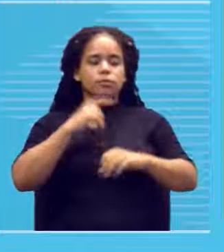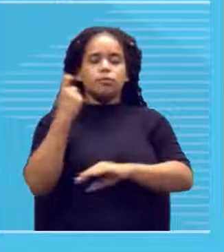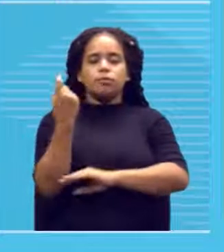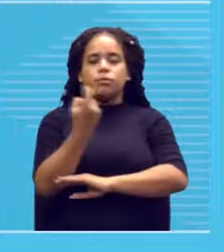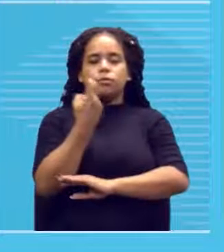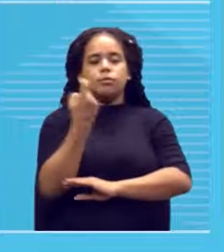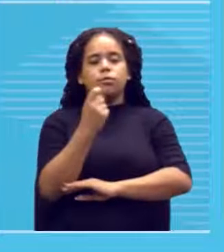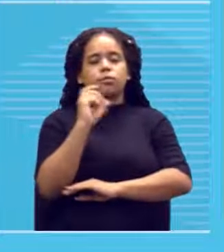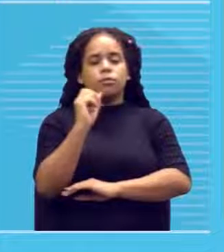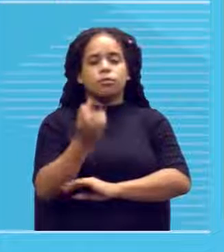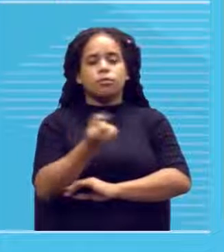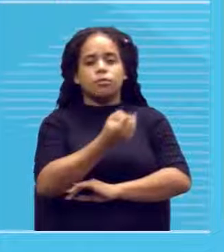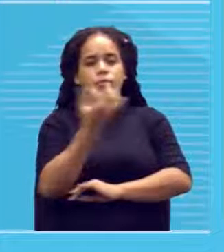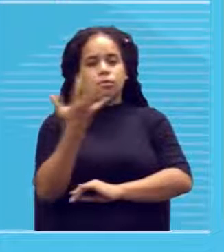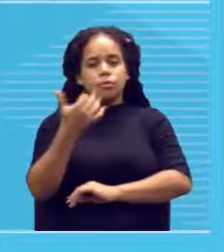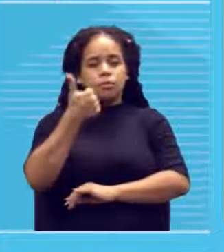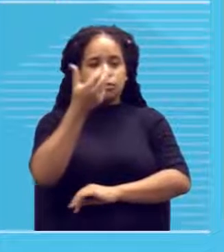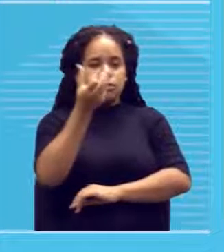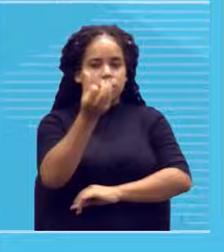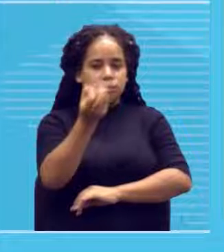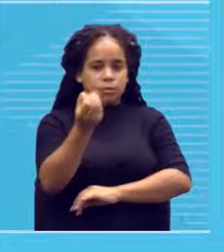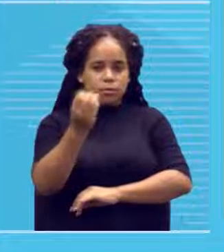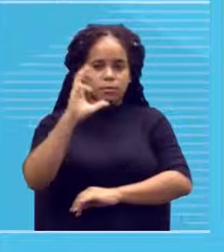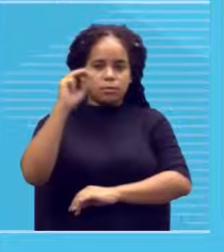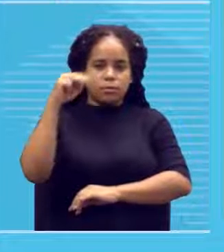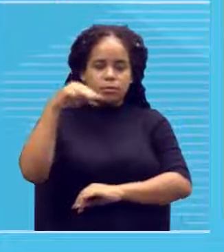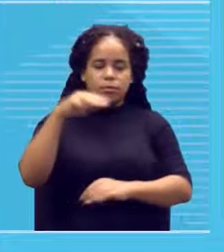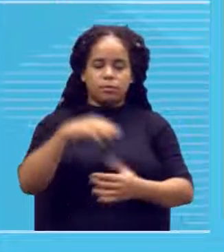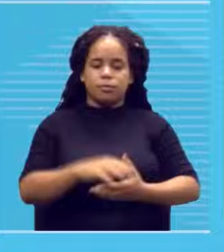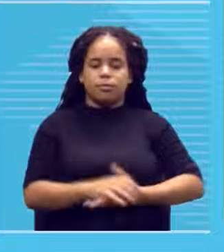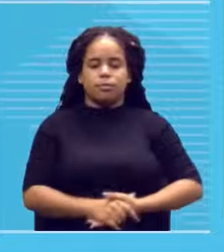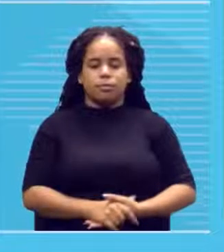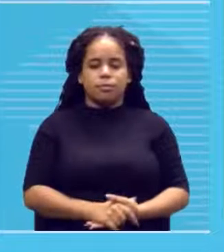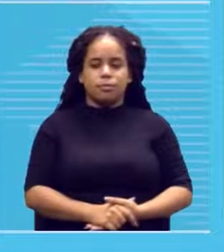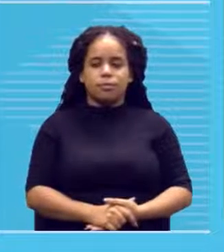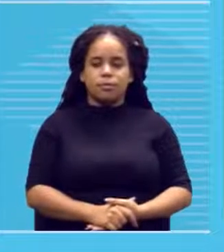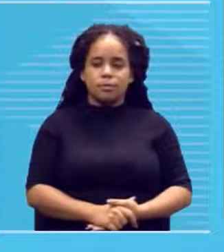160 centímetros tá